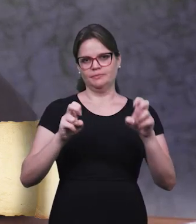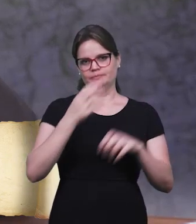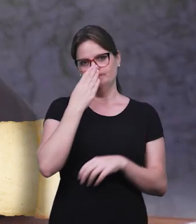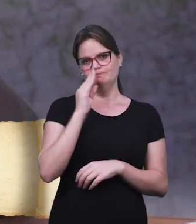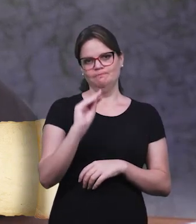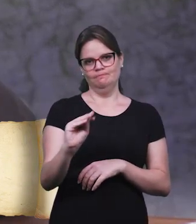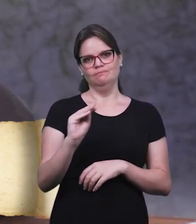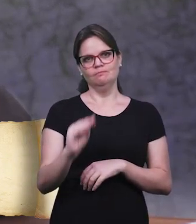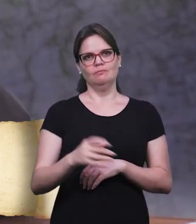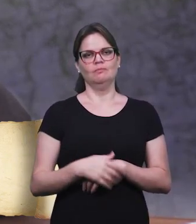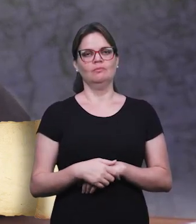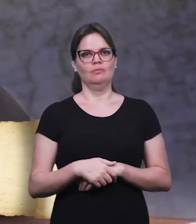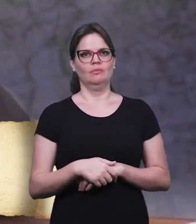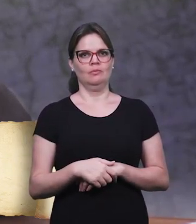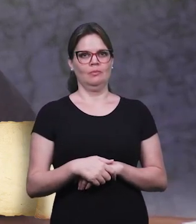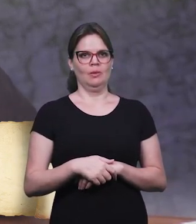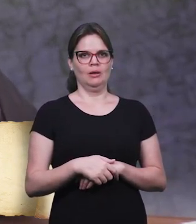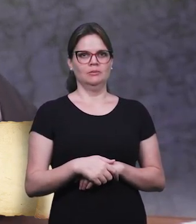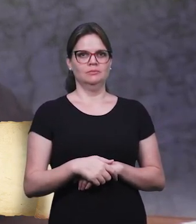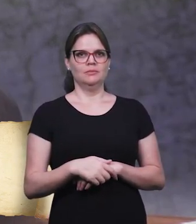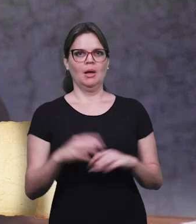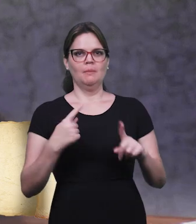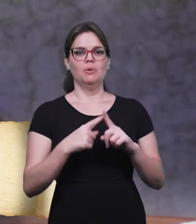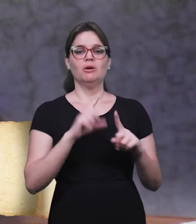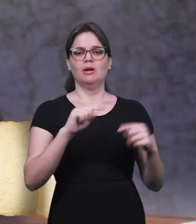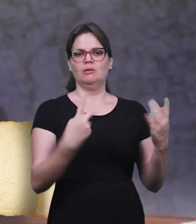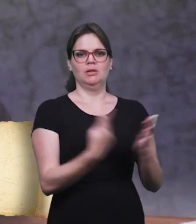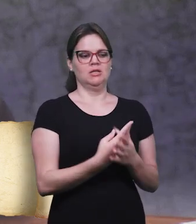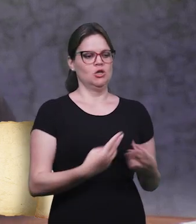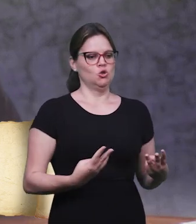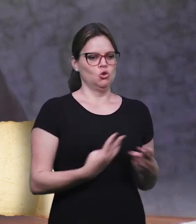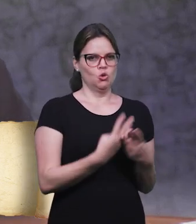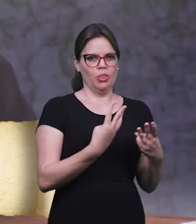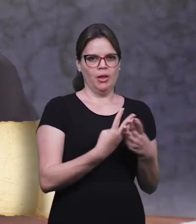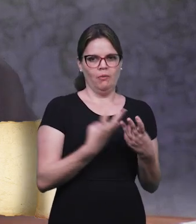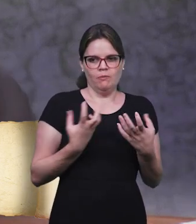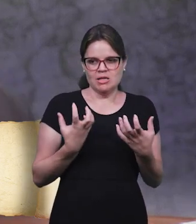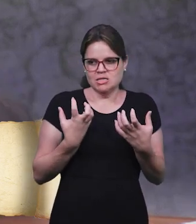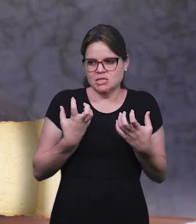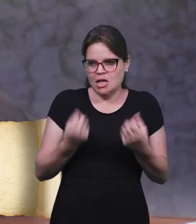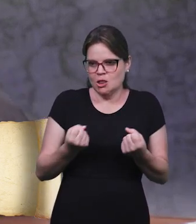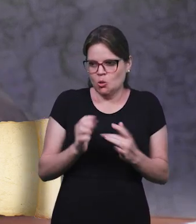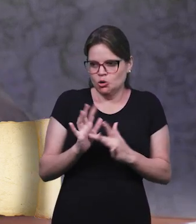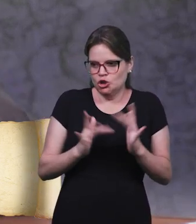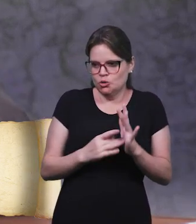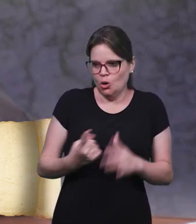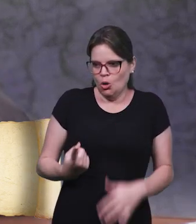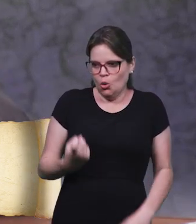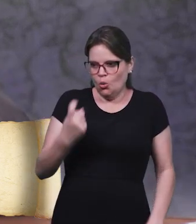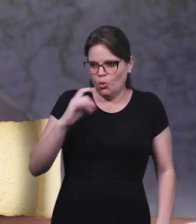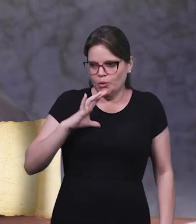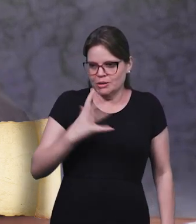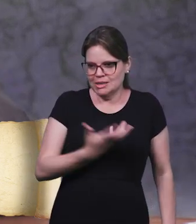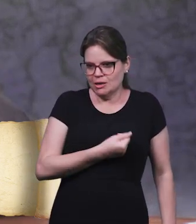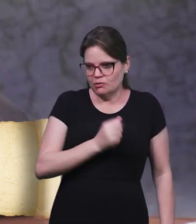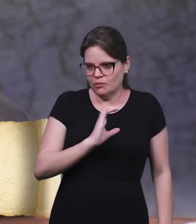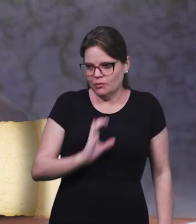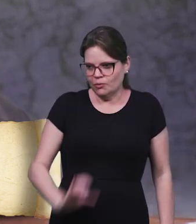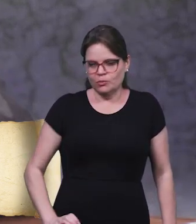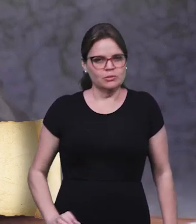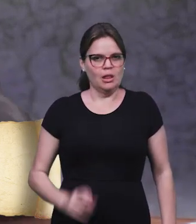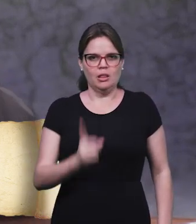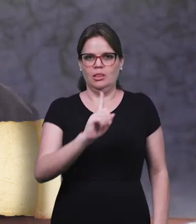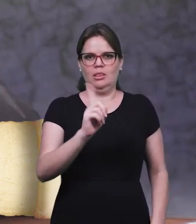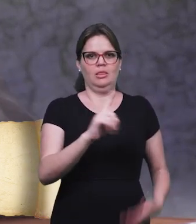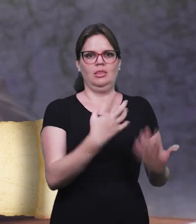essa rejeição, vamos dizer assim, no fato dos judeus não aceitarem o Senhor Jesus como o